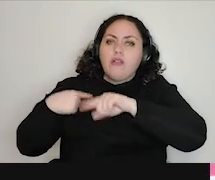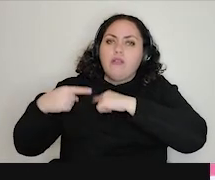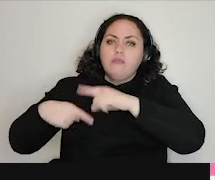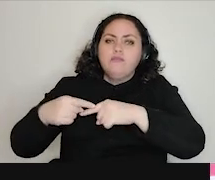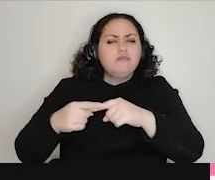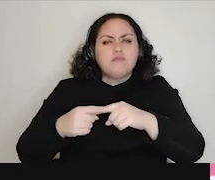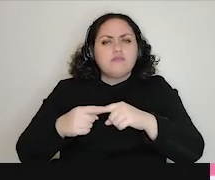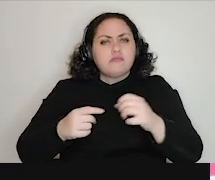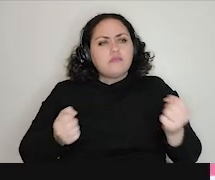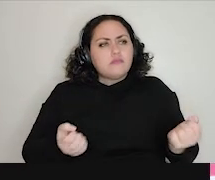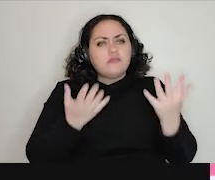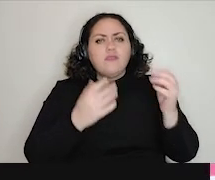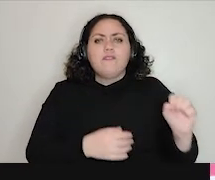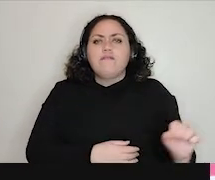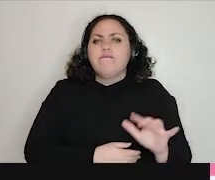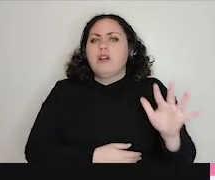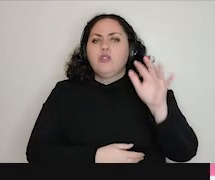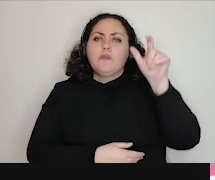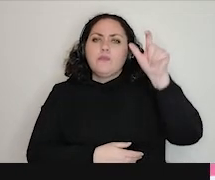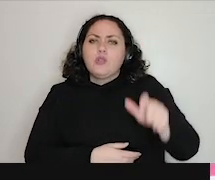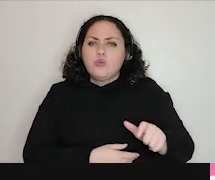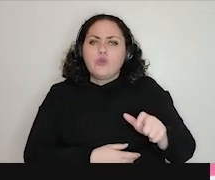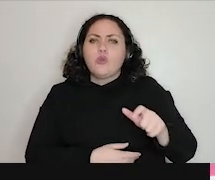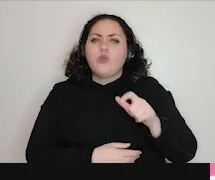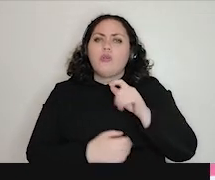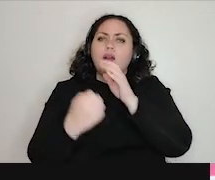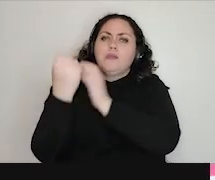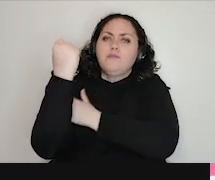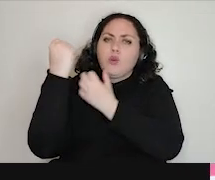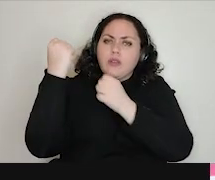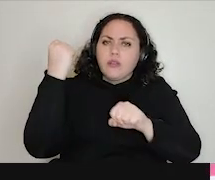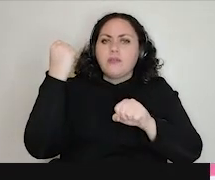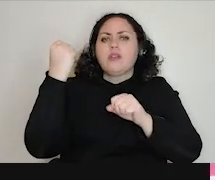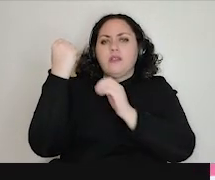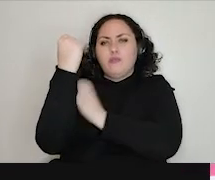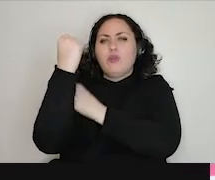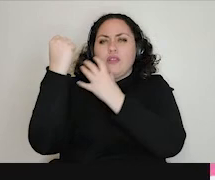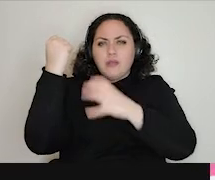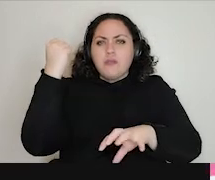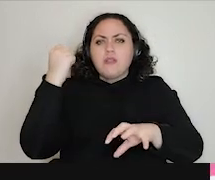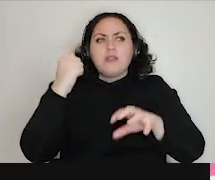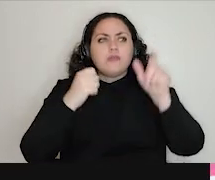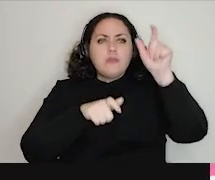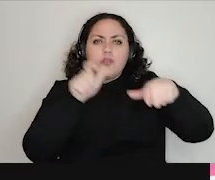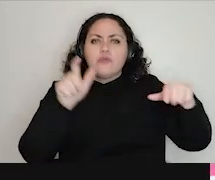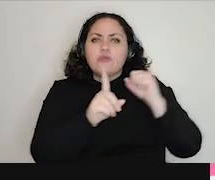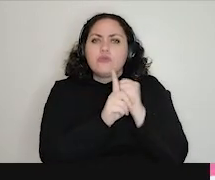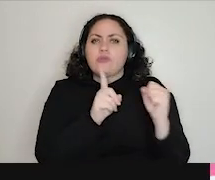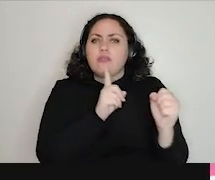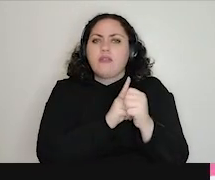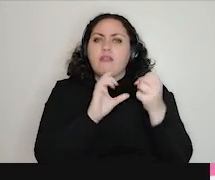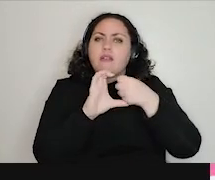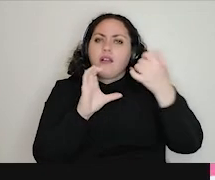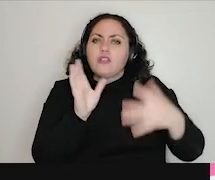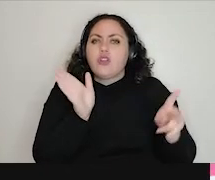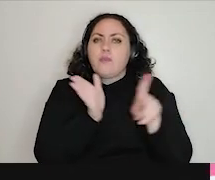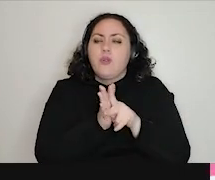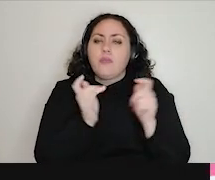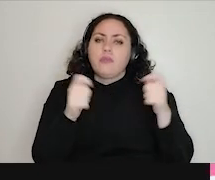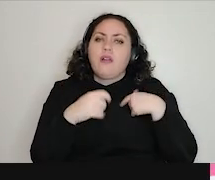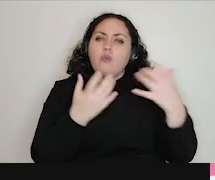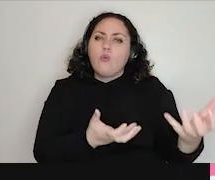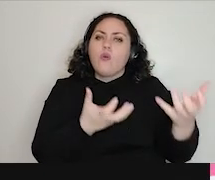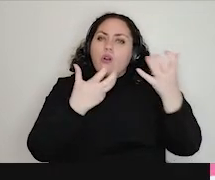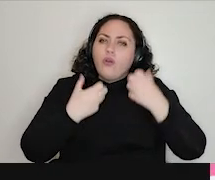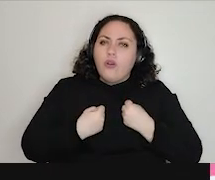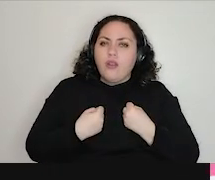e a gente sim estar empoderando e valorizando essas diversidades, as pessoas que vêm com essas características, né? Inclusive para a